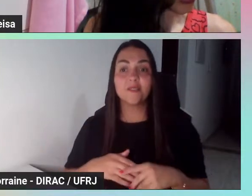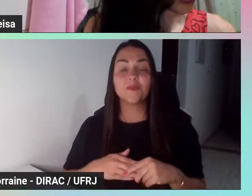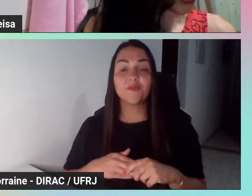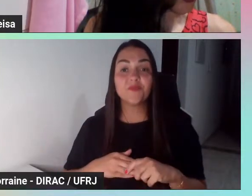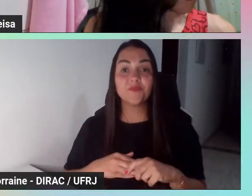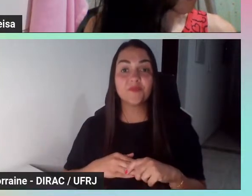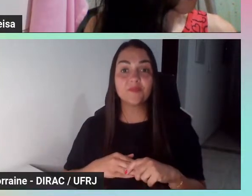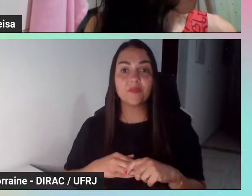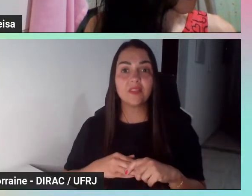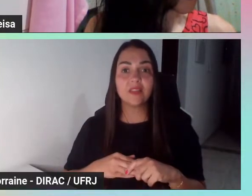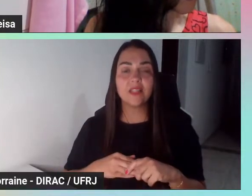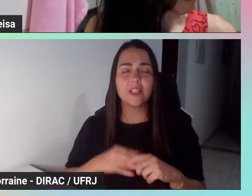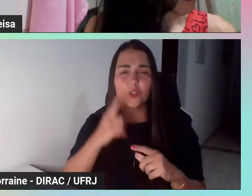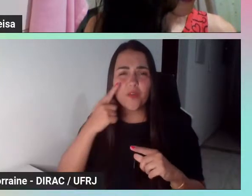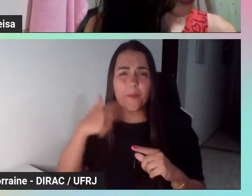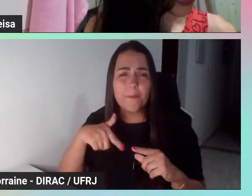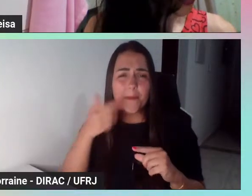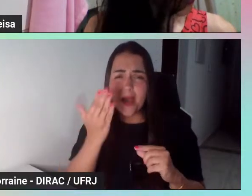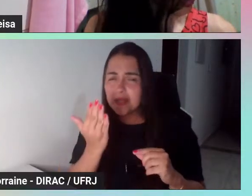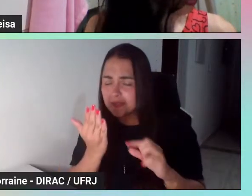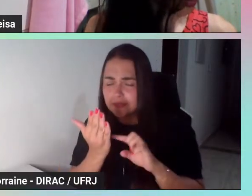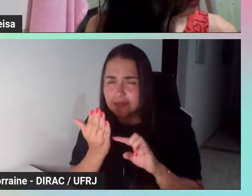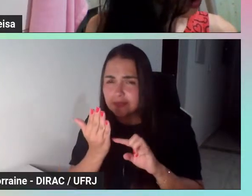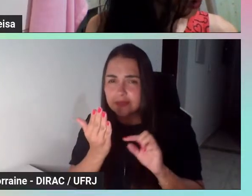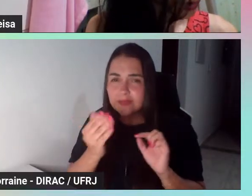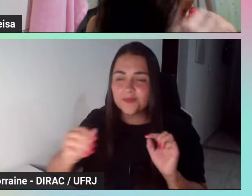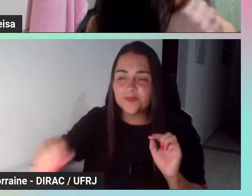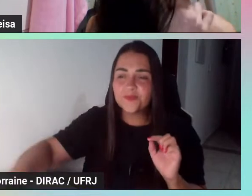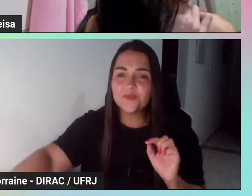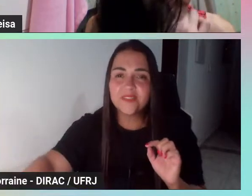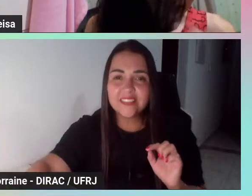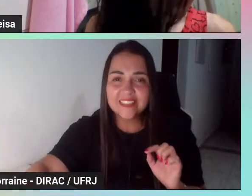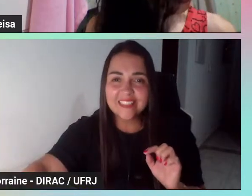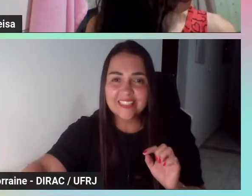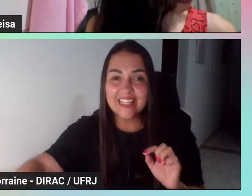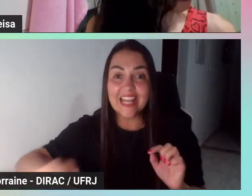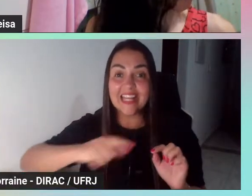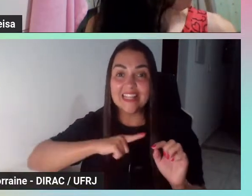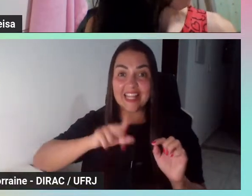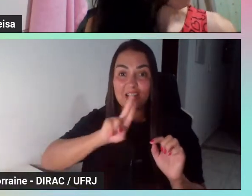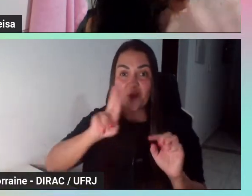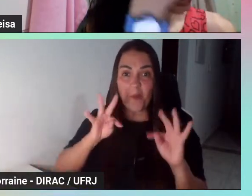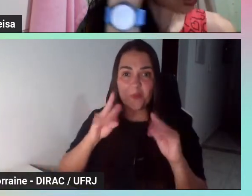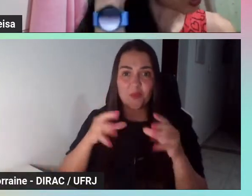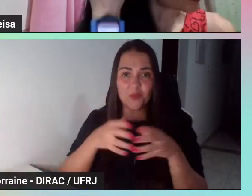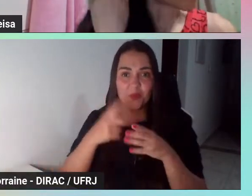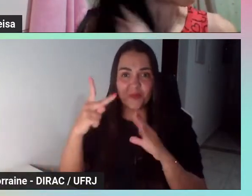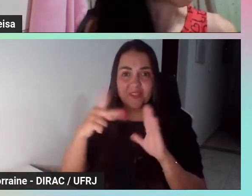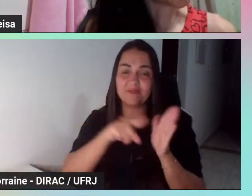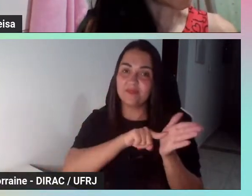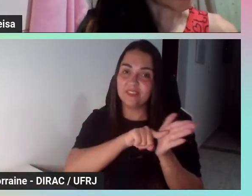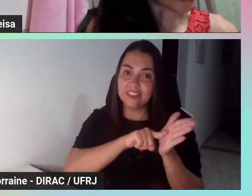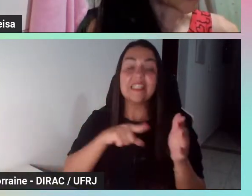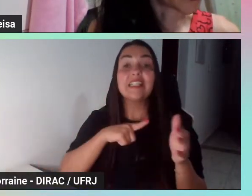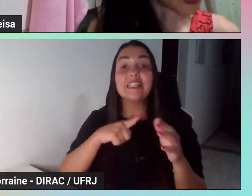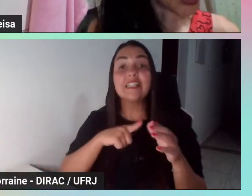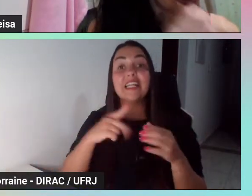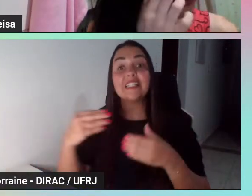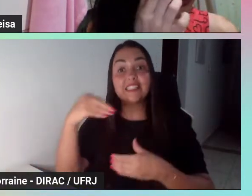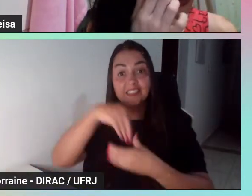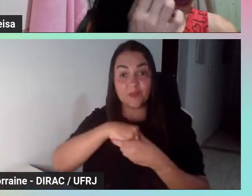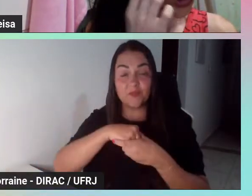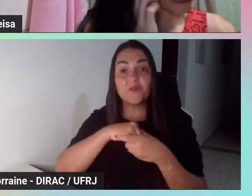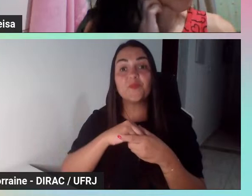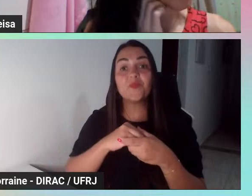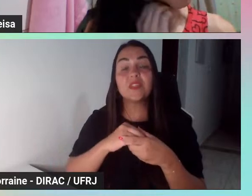Deixa eu ver aqui. E aqui tem o nome de todos os grupos de pesquisa, núcleo interdisciplinar de